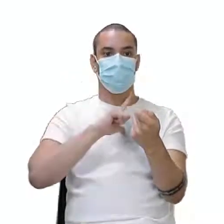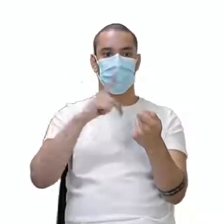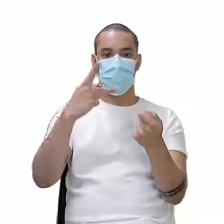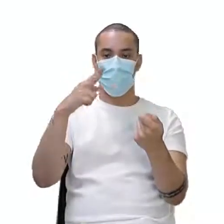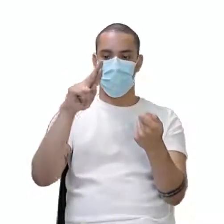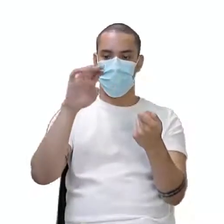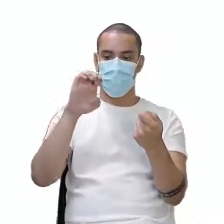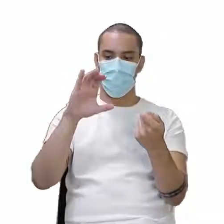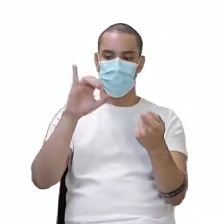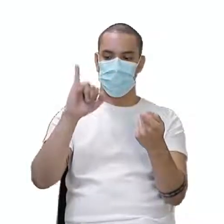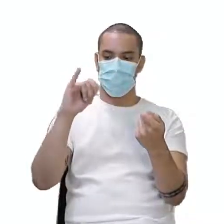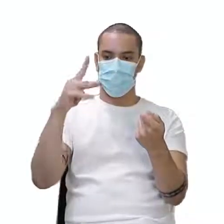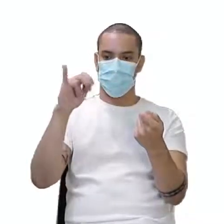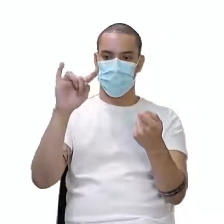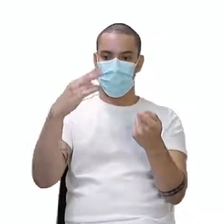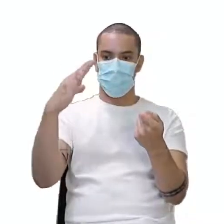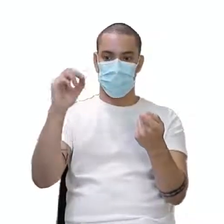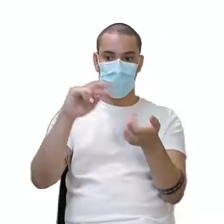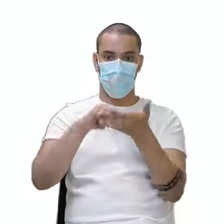precipitação.